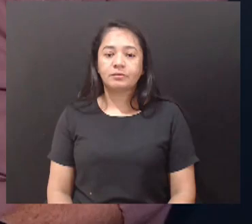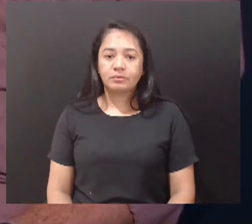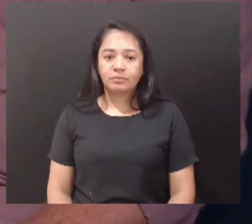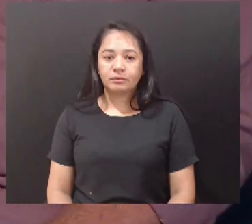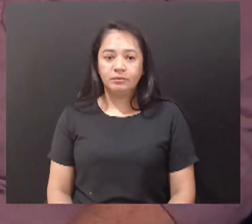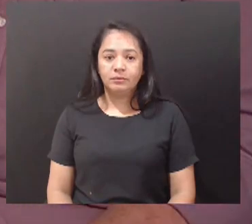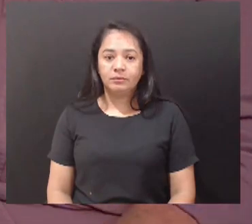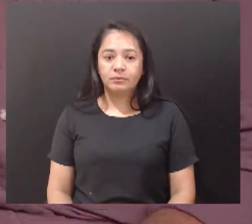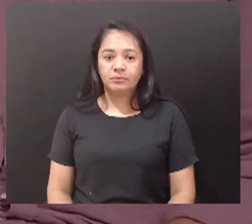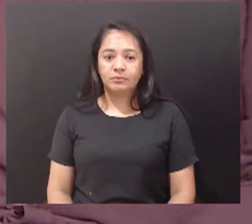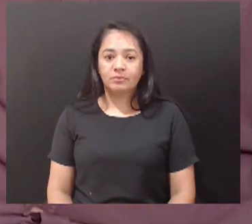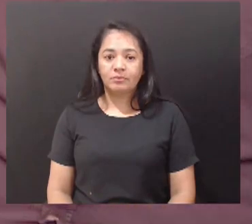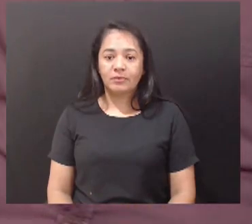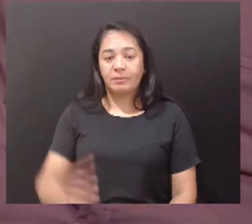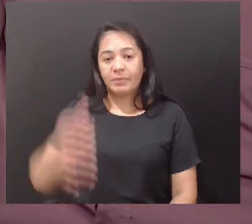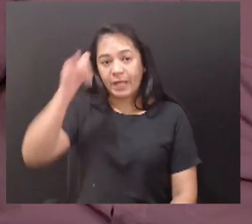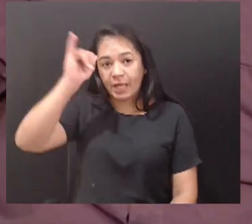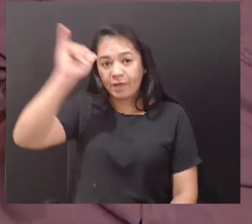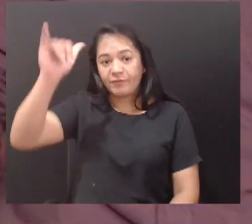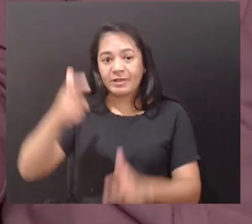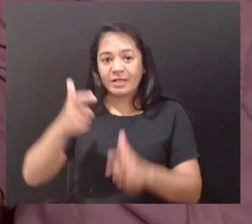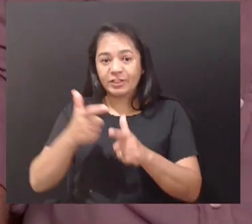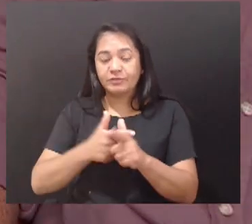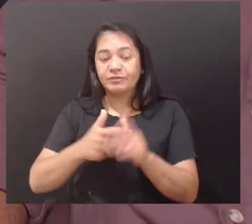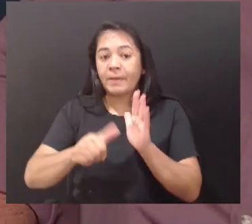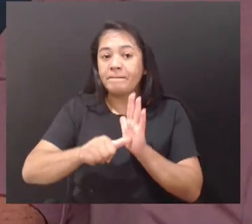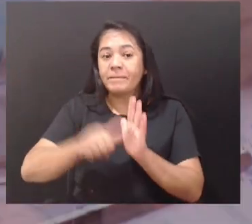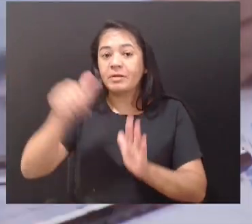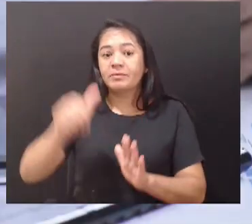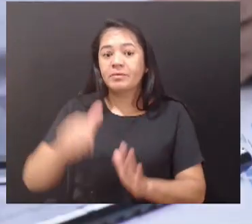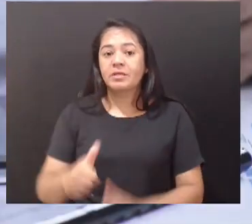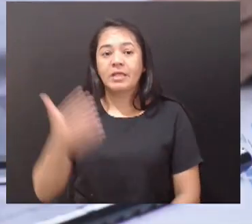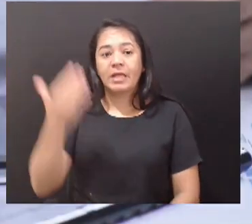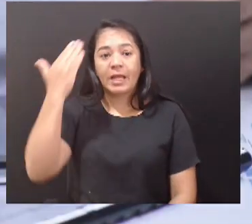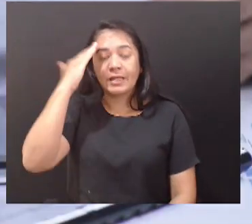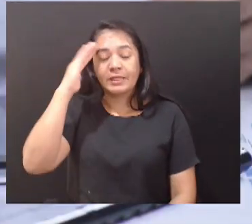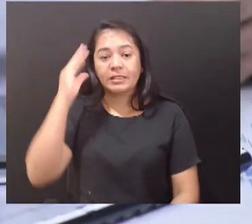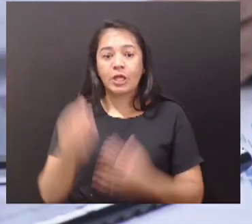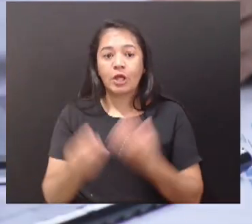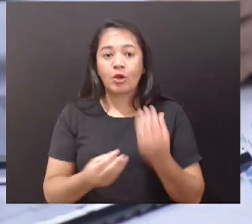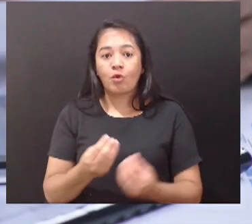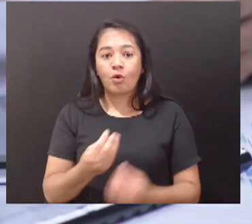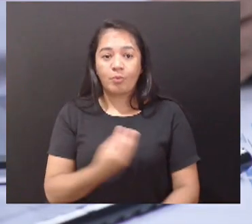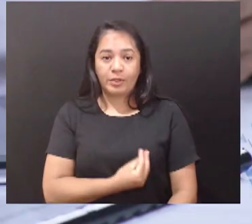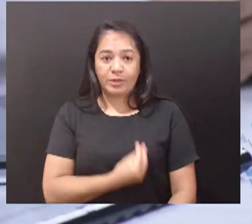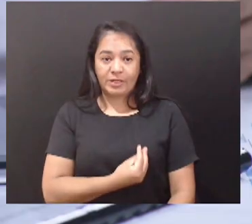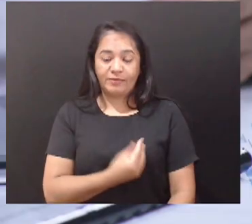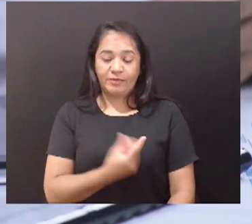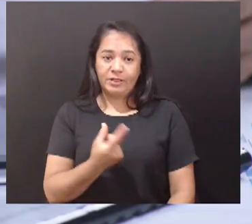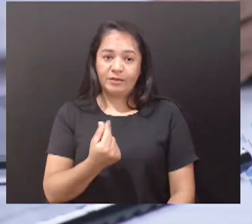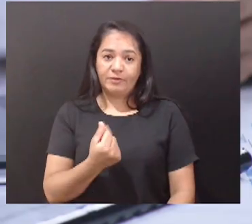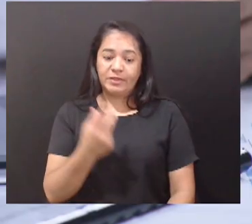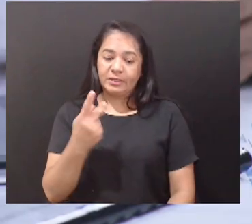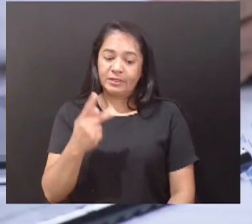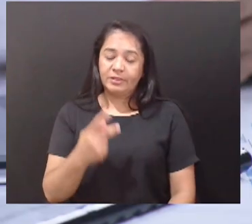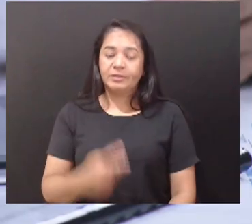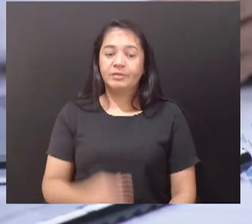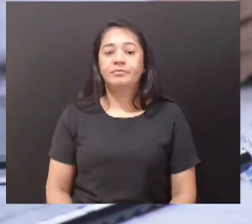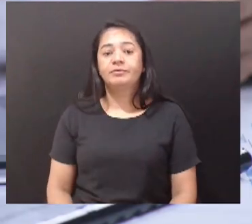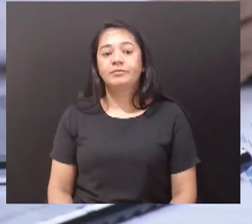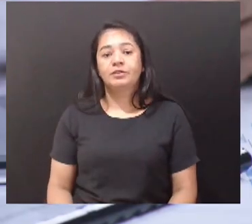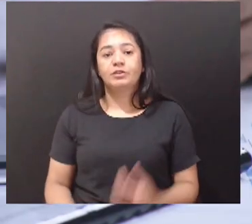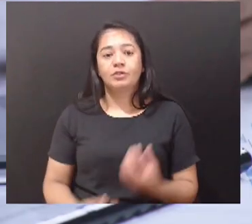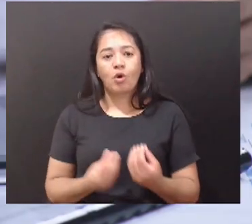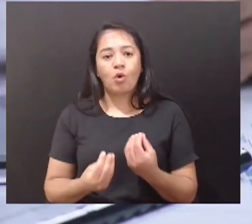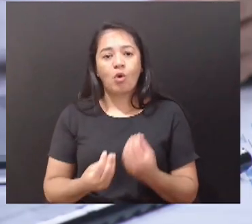não cair numa dívida. Primeiro ponto, entender ali como que está a vida financeira dela. Voltando um pouco do que eu falei anteriormente, entender como que está a vida financeira